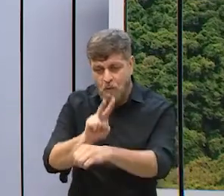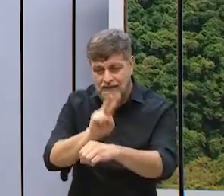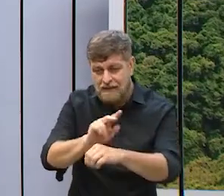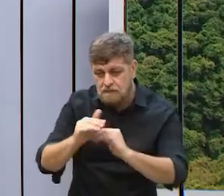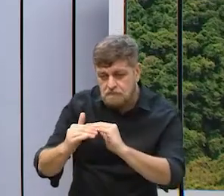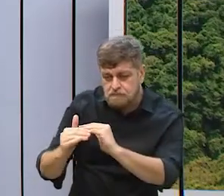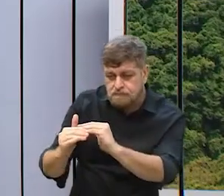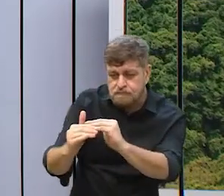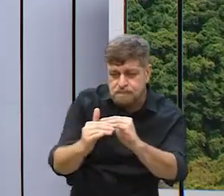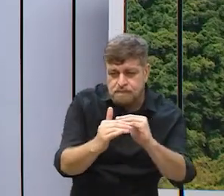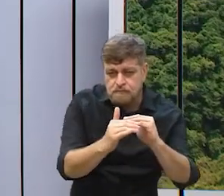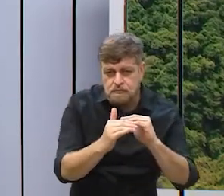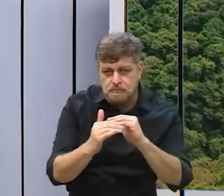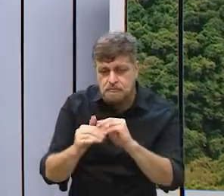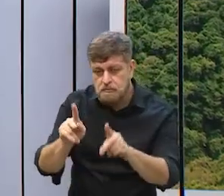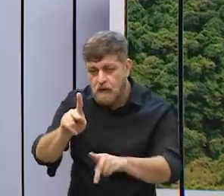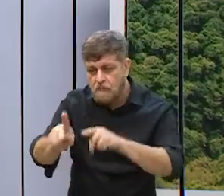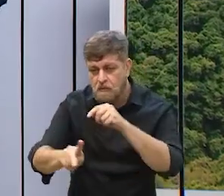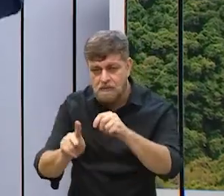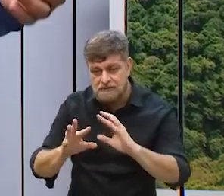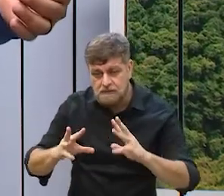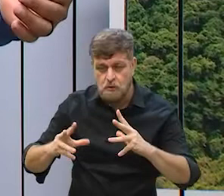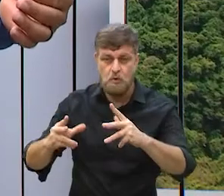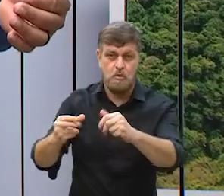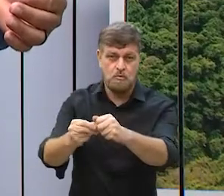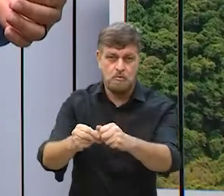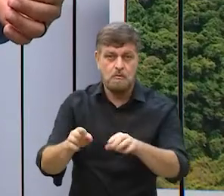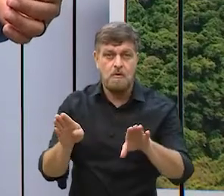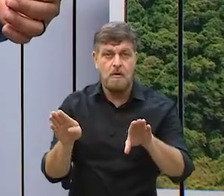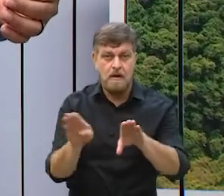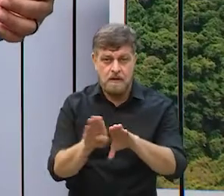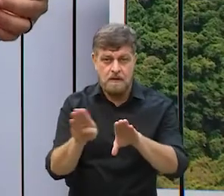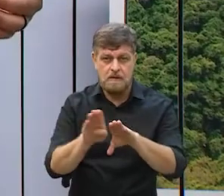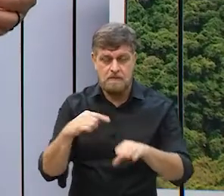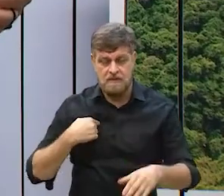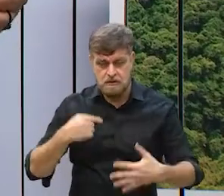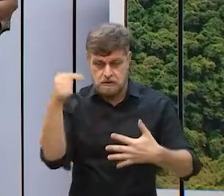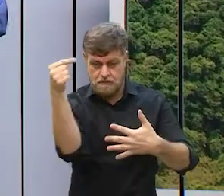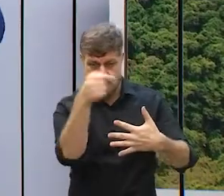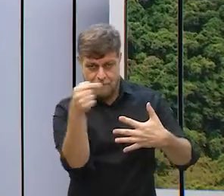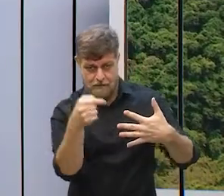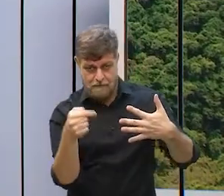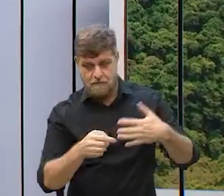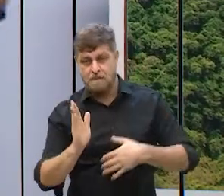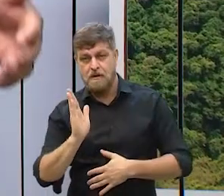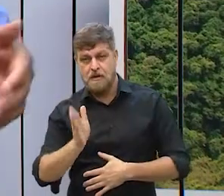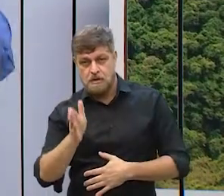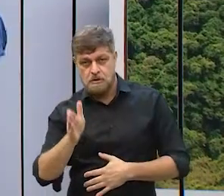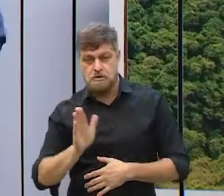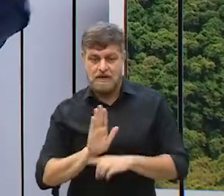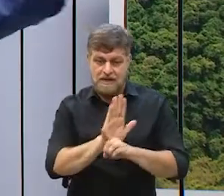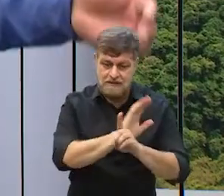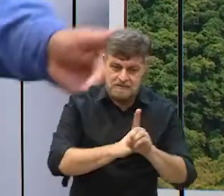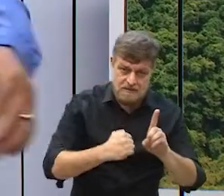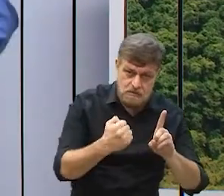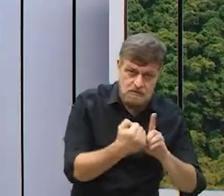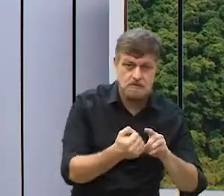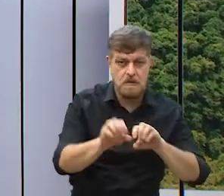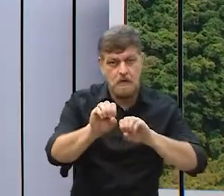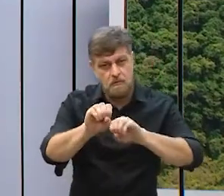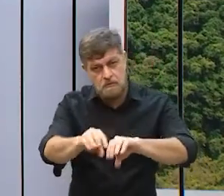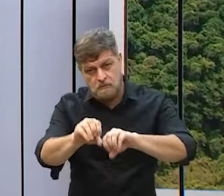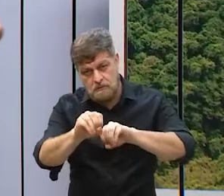o máximo possível, além dos outros itens que a gente aqui mencionou, de assistência, de